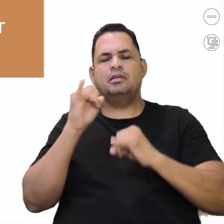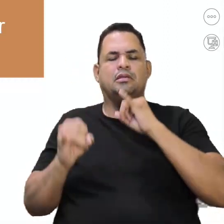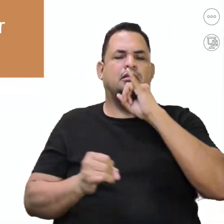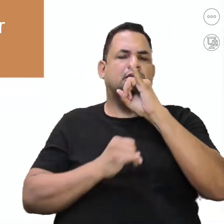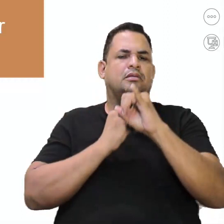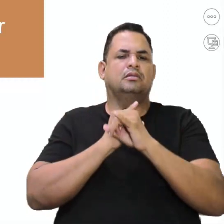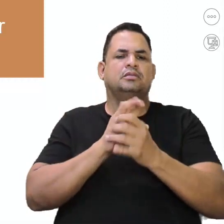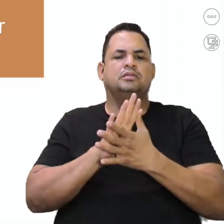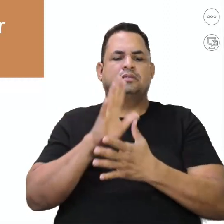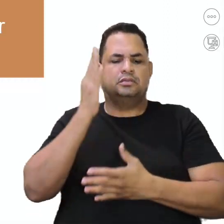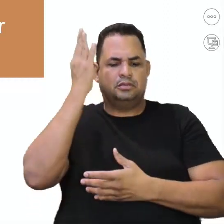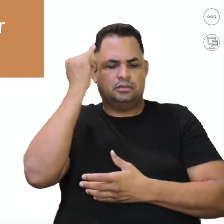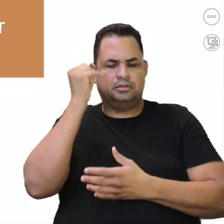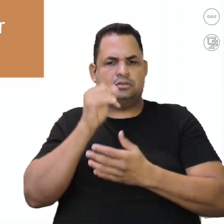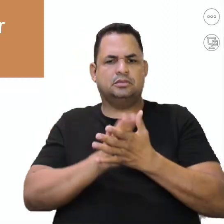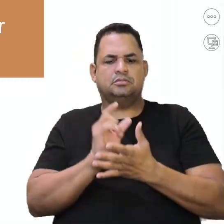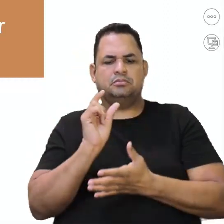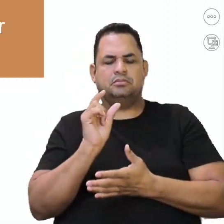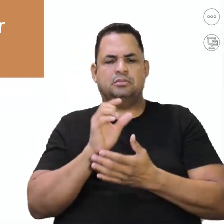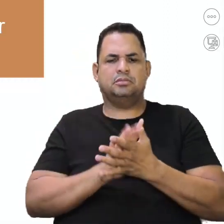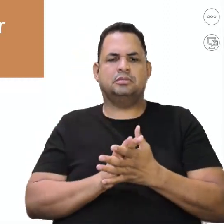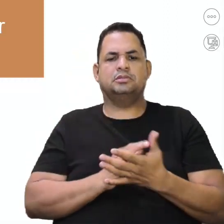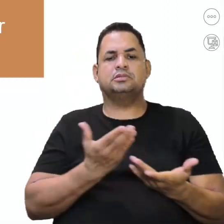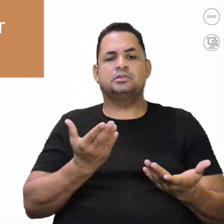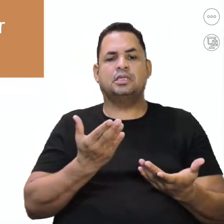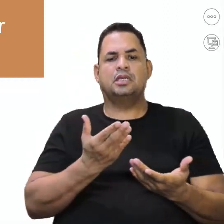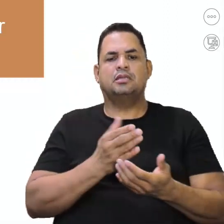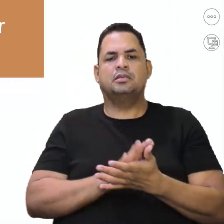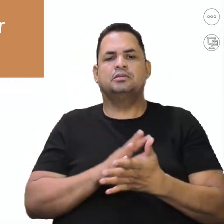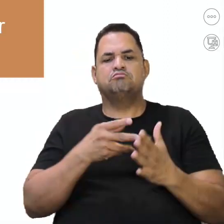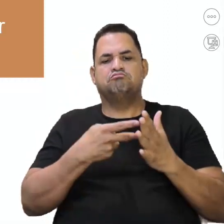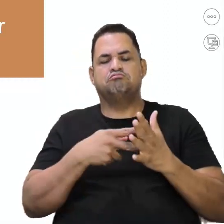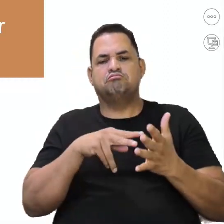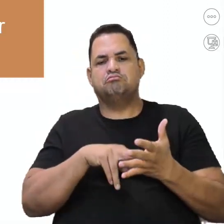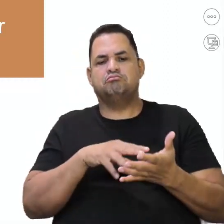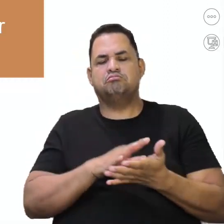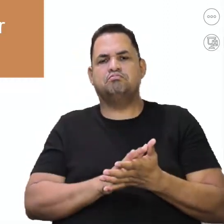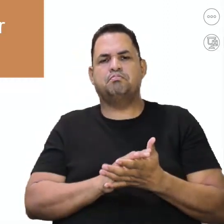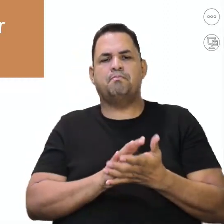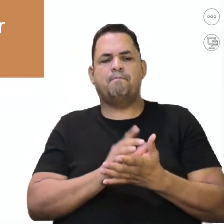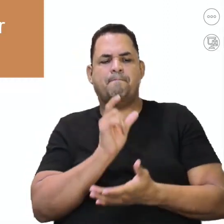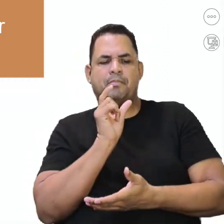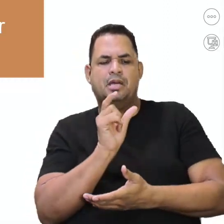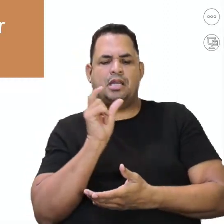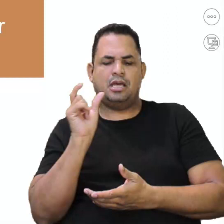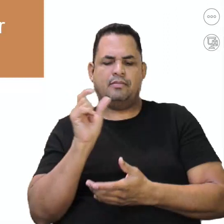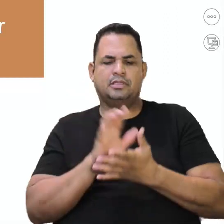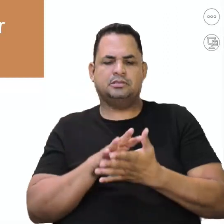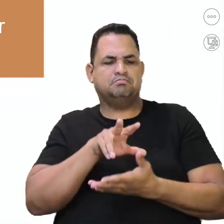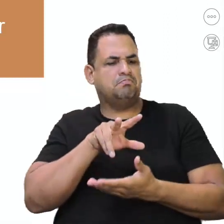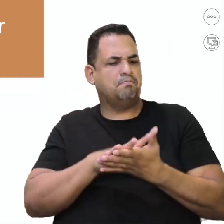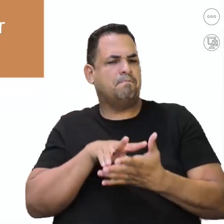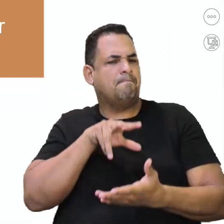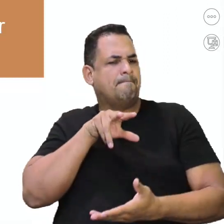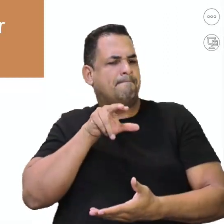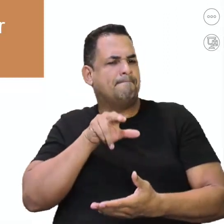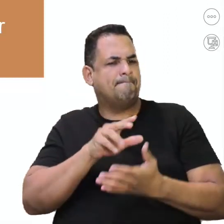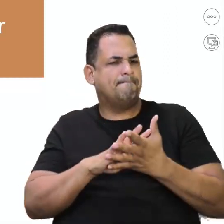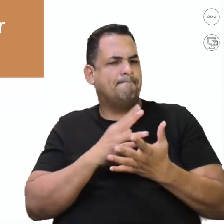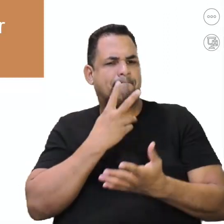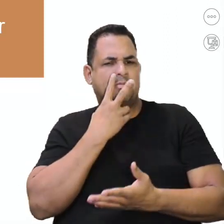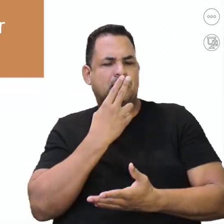sim muitas palavras em inglês. Tem a questão dos cognatos, que são aquelas palavras que são parecidas porque elas possuem a mesma